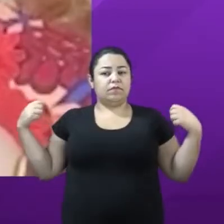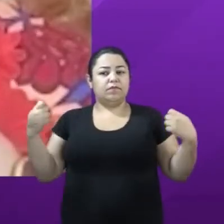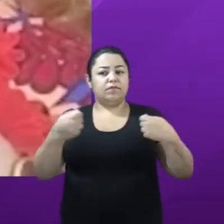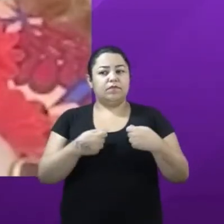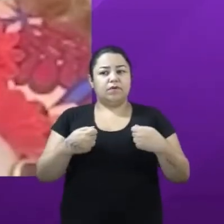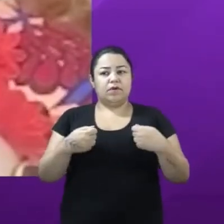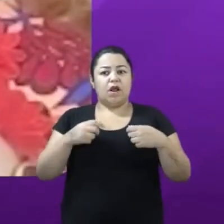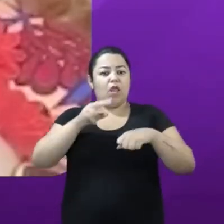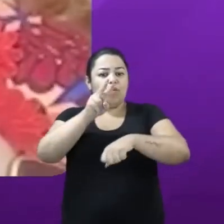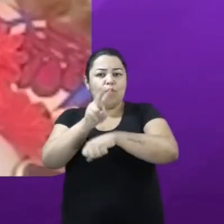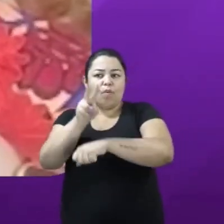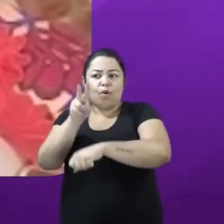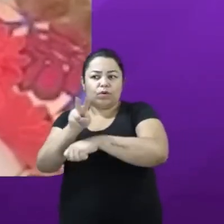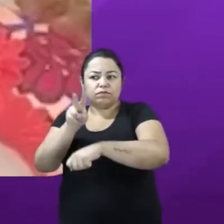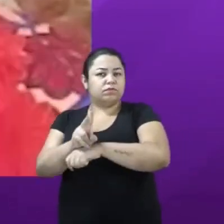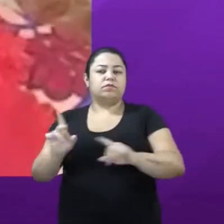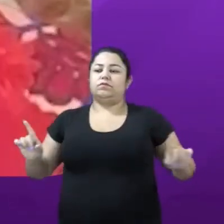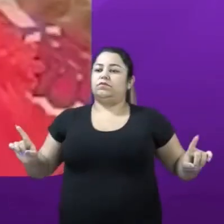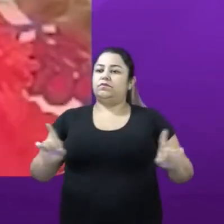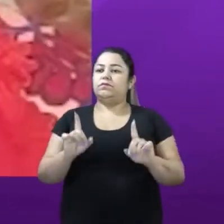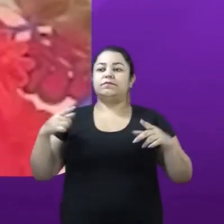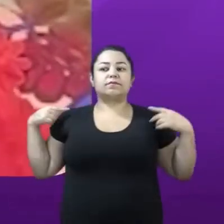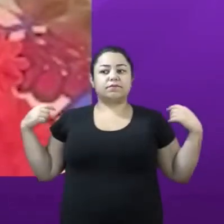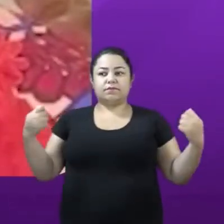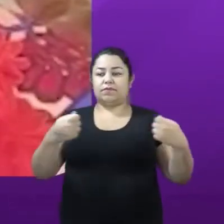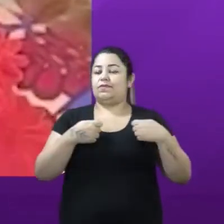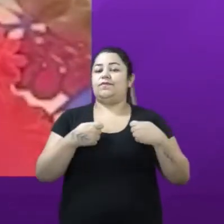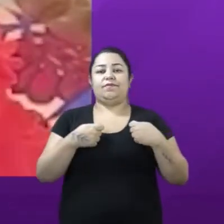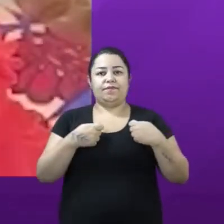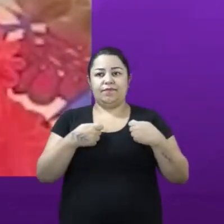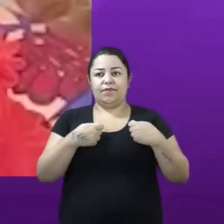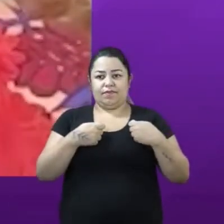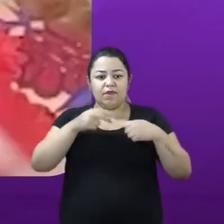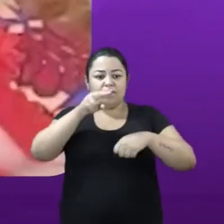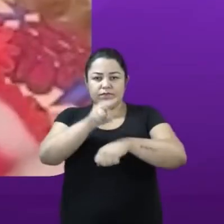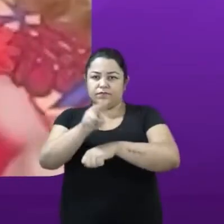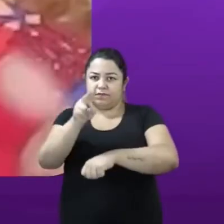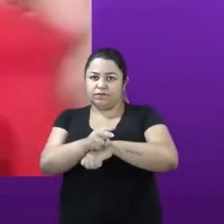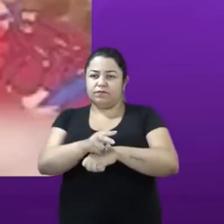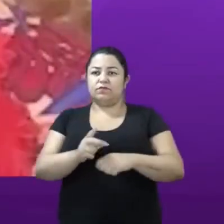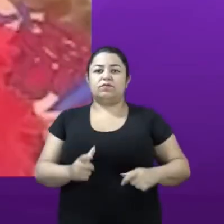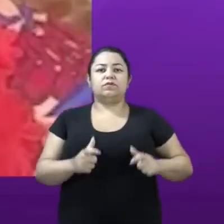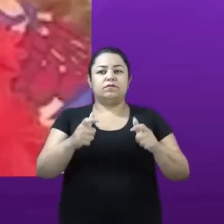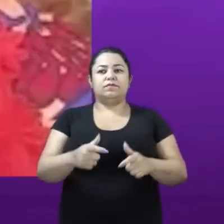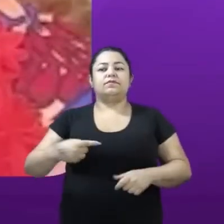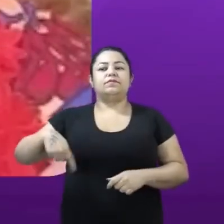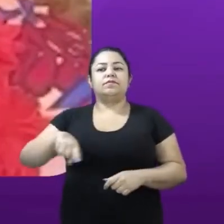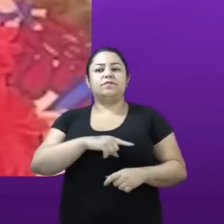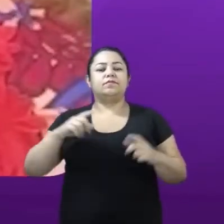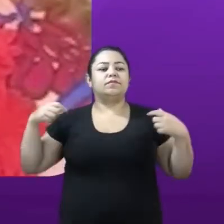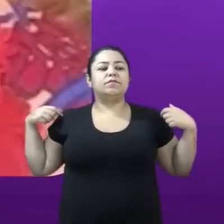é um escudo. Não é só um manto, não é só um pedaço de tecido, é um escudo, aonde quando nós colocamos ele, nós